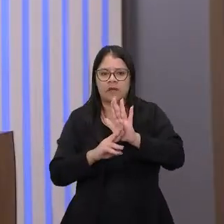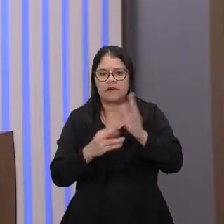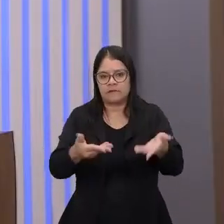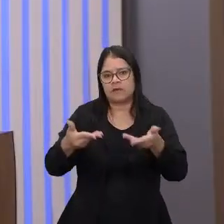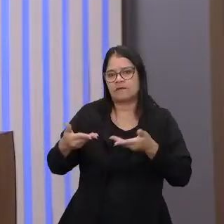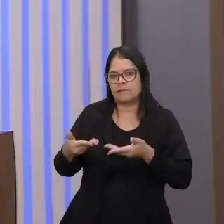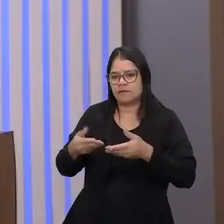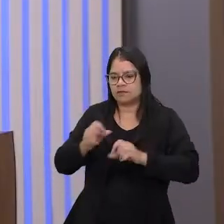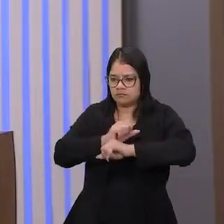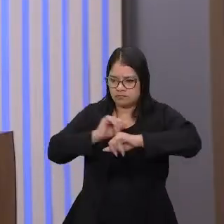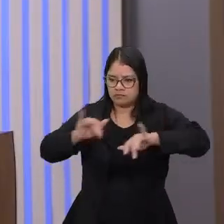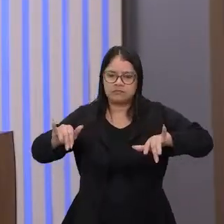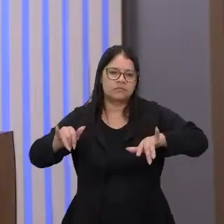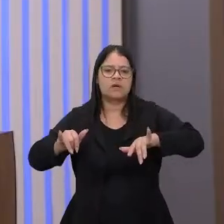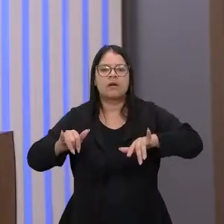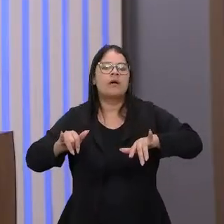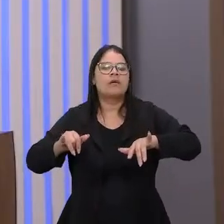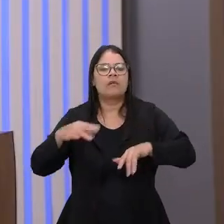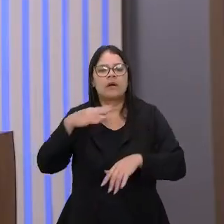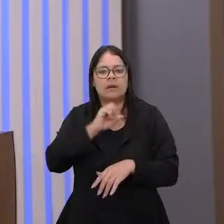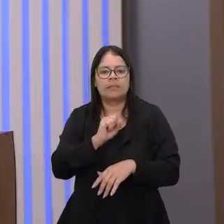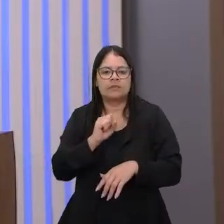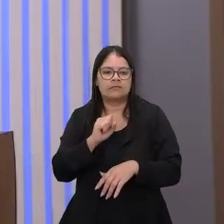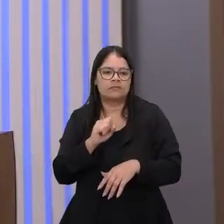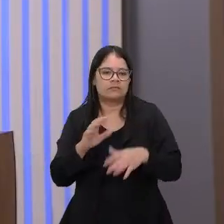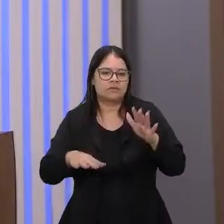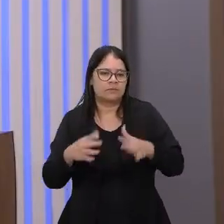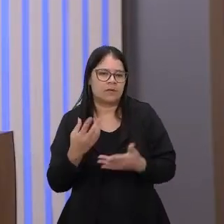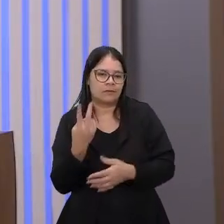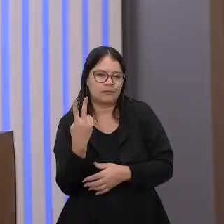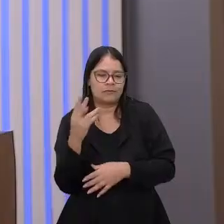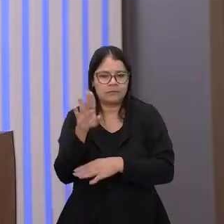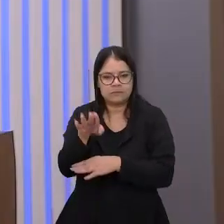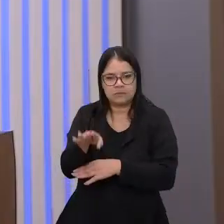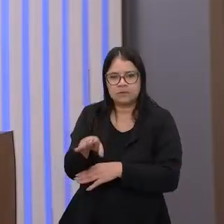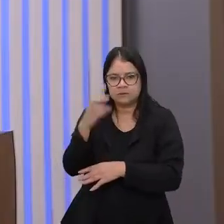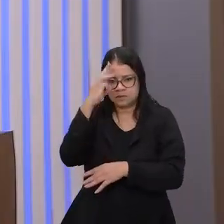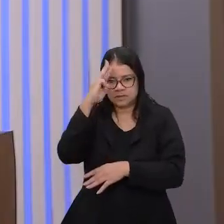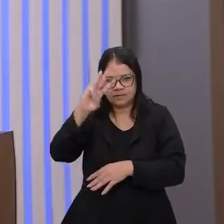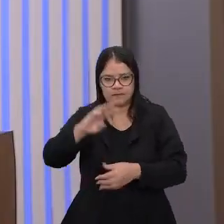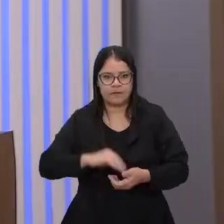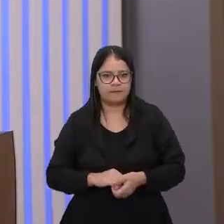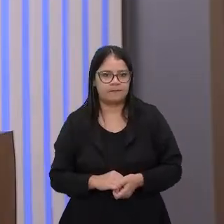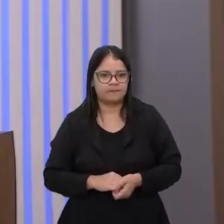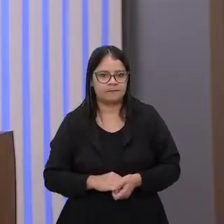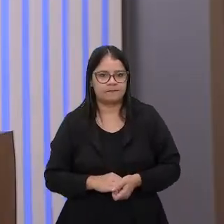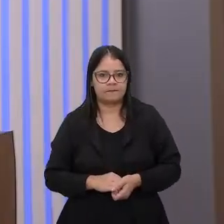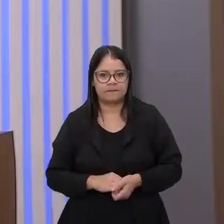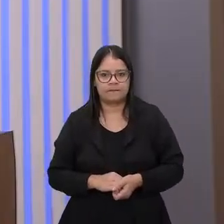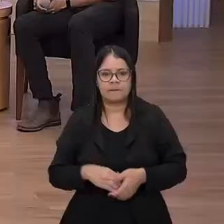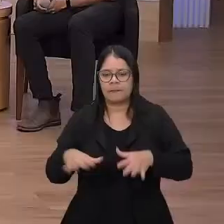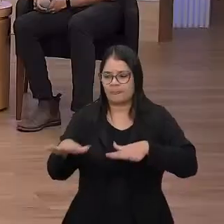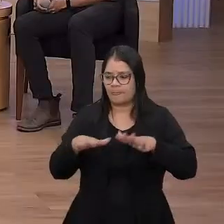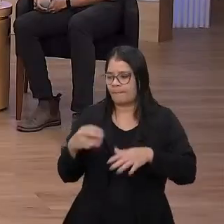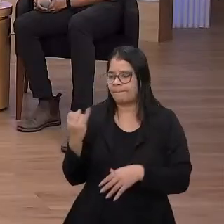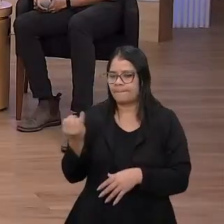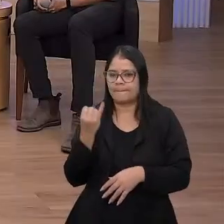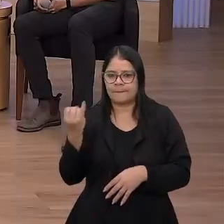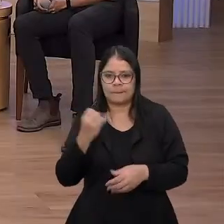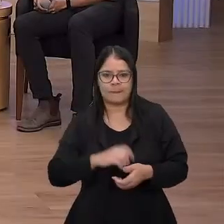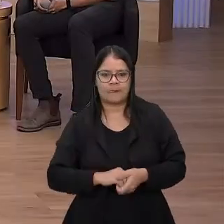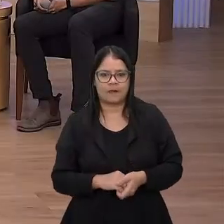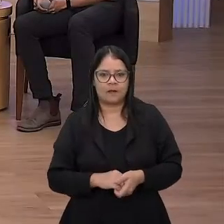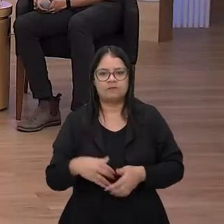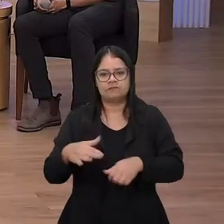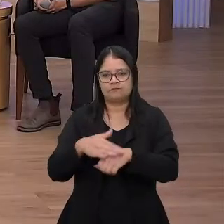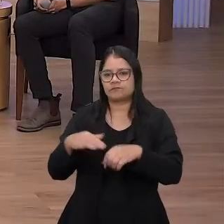convite, a divulgação sai em breve, mas já está previsto para 14h da próxima terça-feira. Então, esse movimento é muito importante.